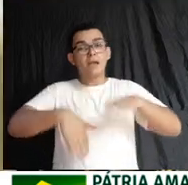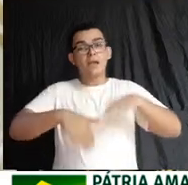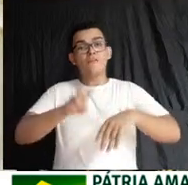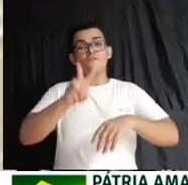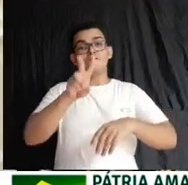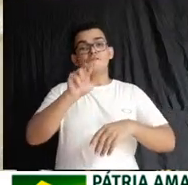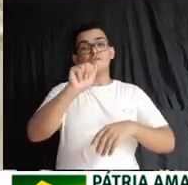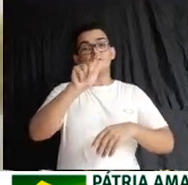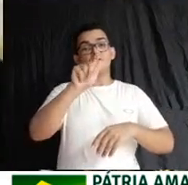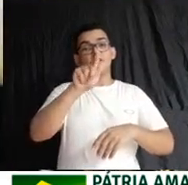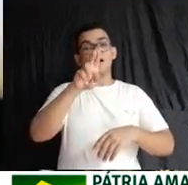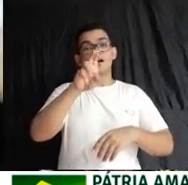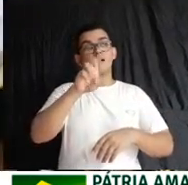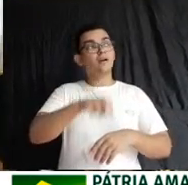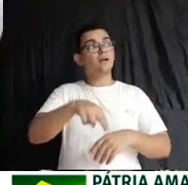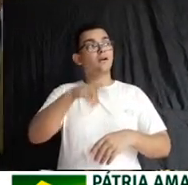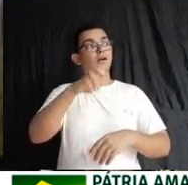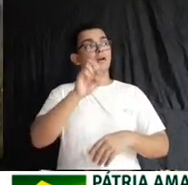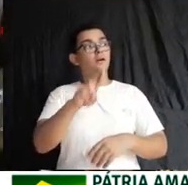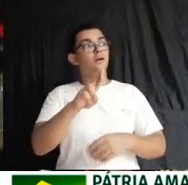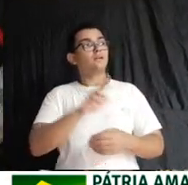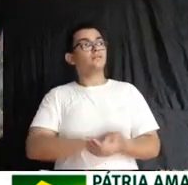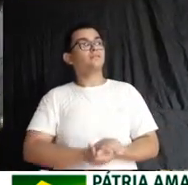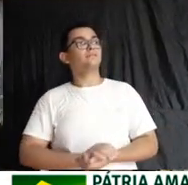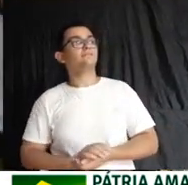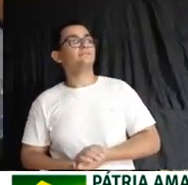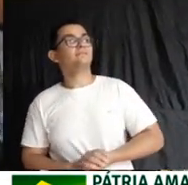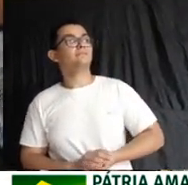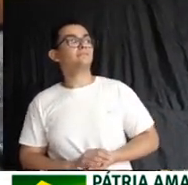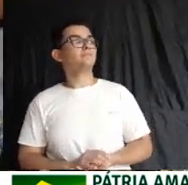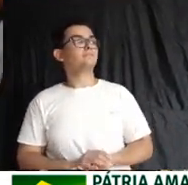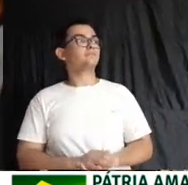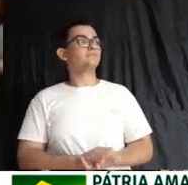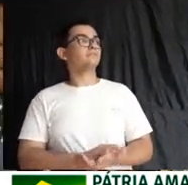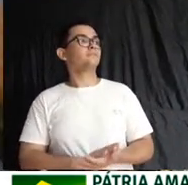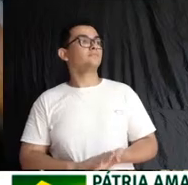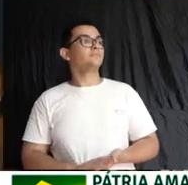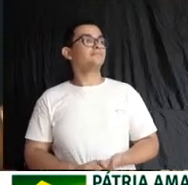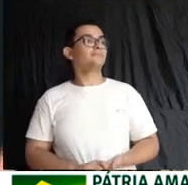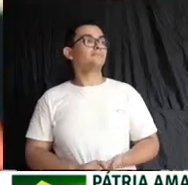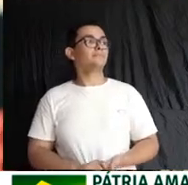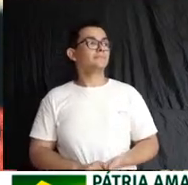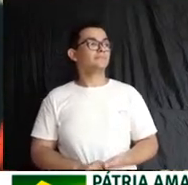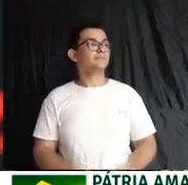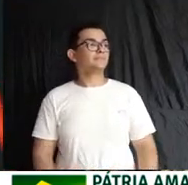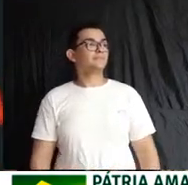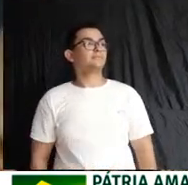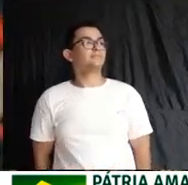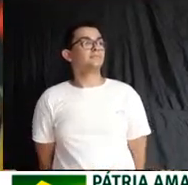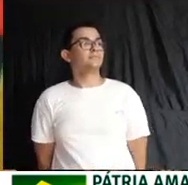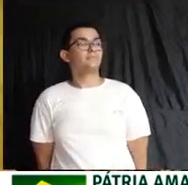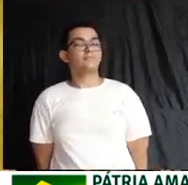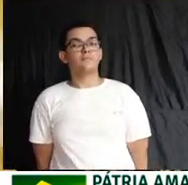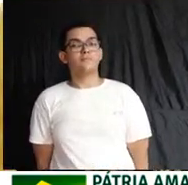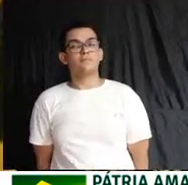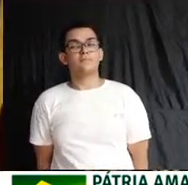Oi? No vocal e no violão, o Jackson Lima chegando aí na área. Aí, ó. Que apresentação.